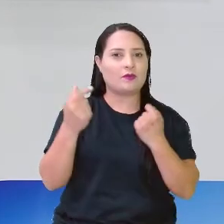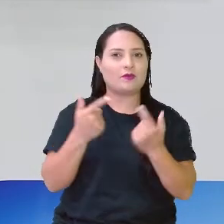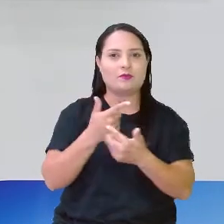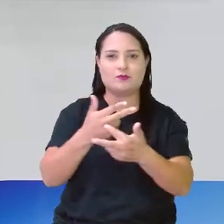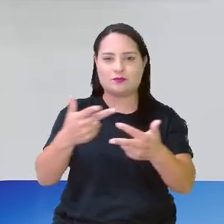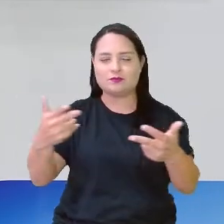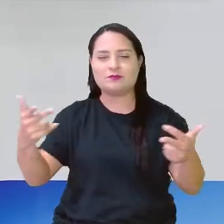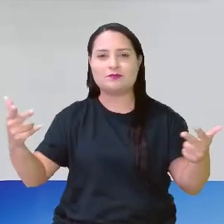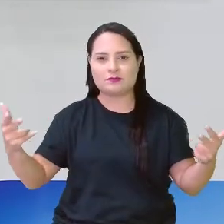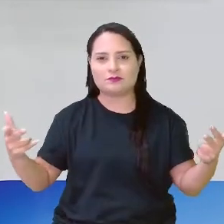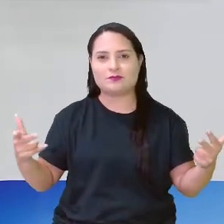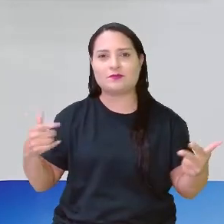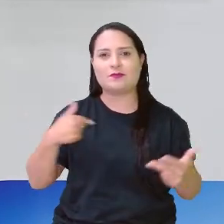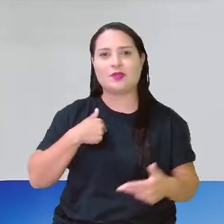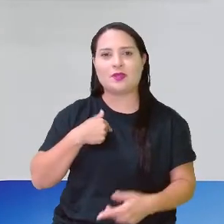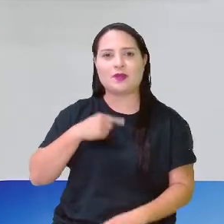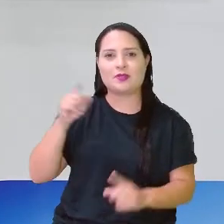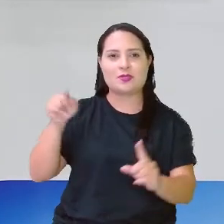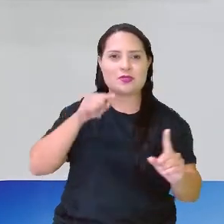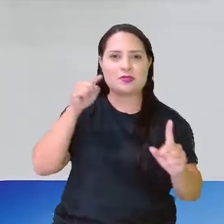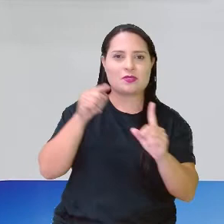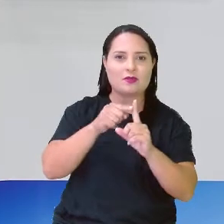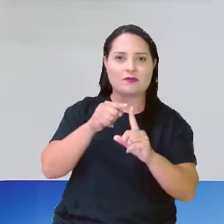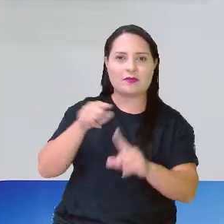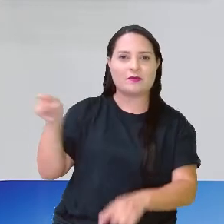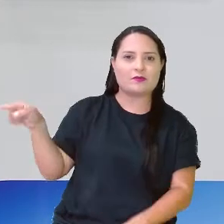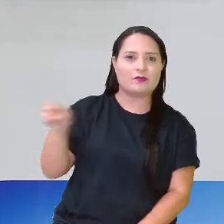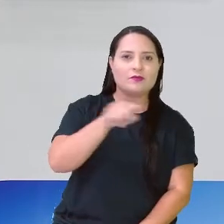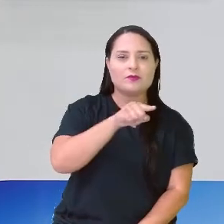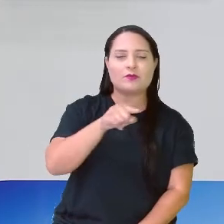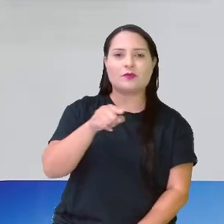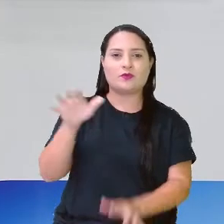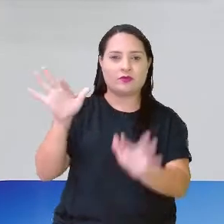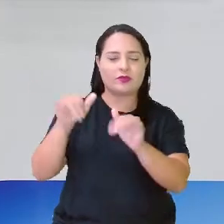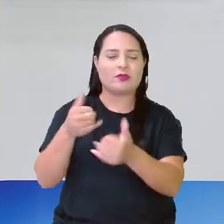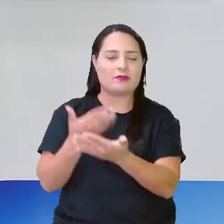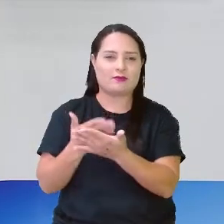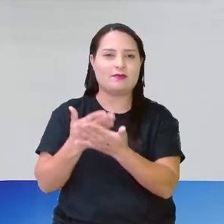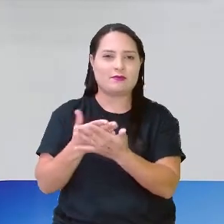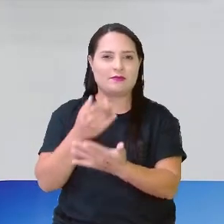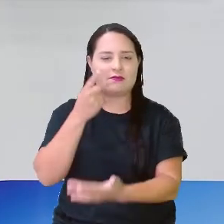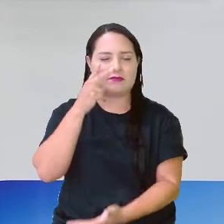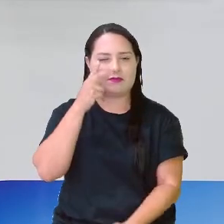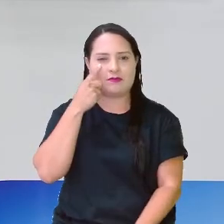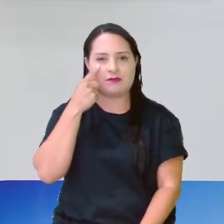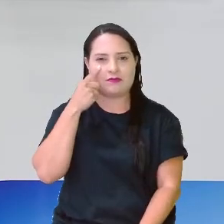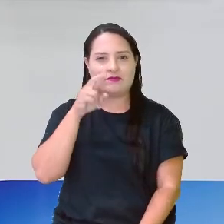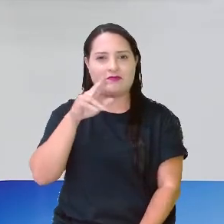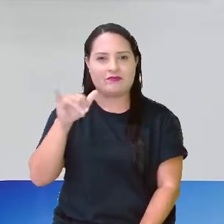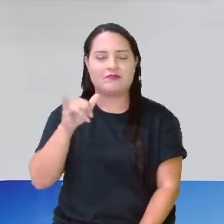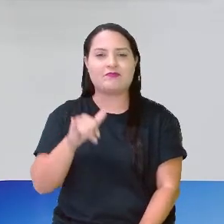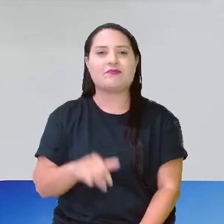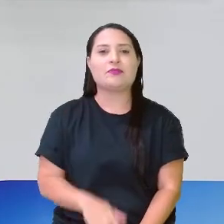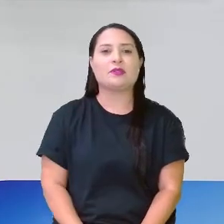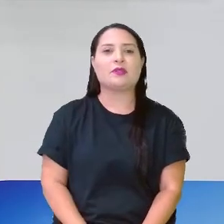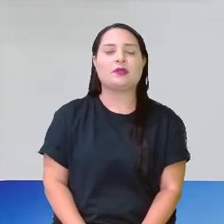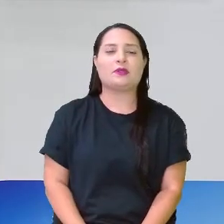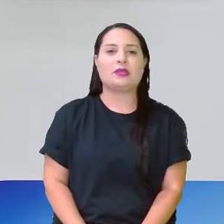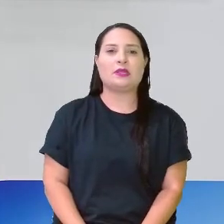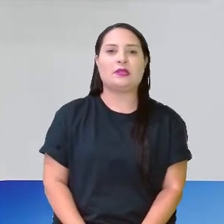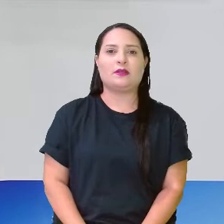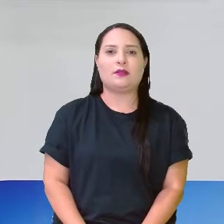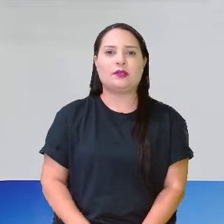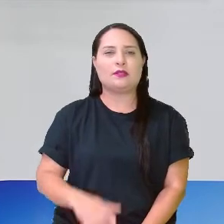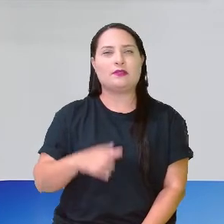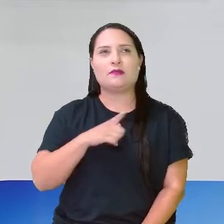aqui e vou jogar um desafio aí para vocês, né? Lá no finalzinho da aula, para que vocês possam realizar, de